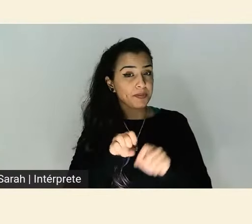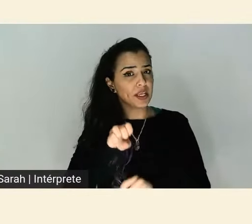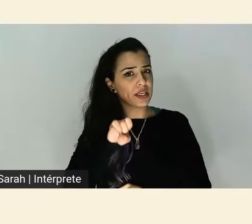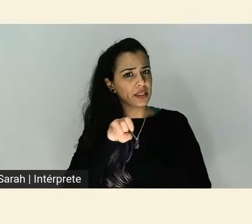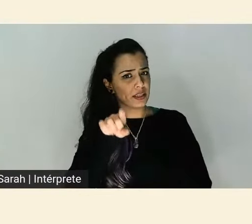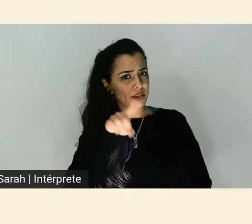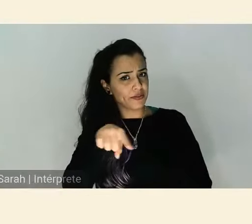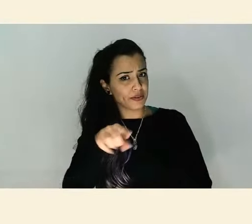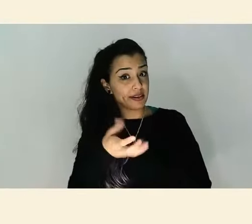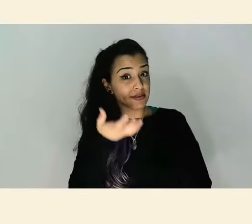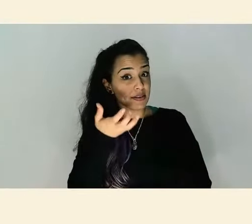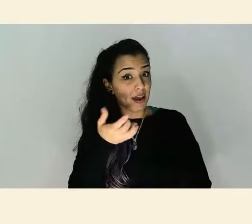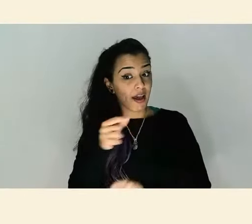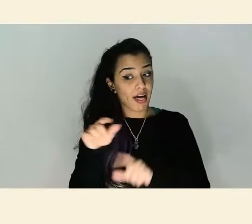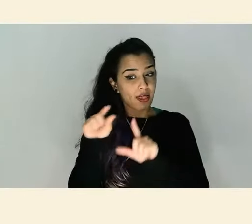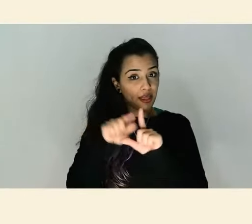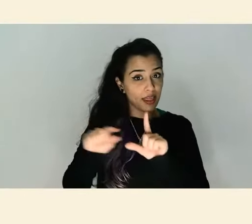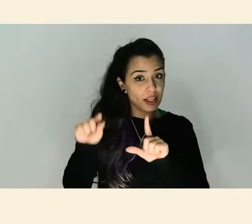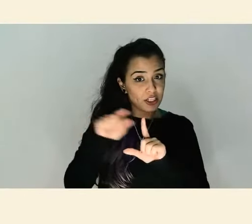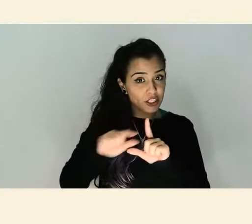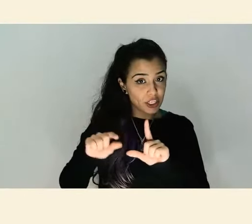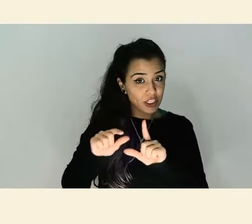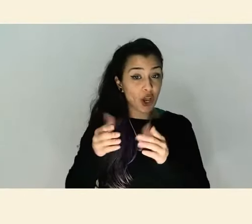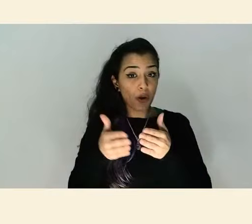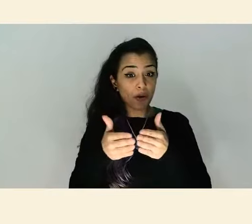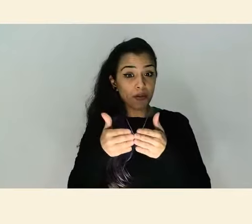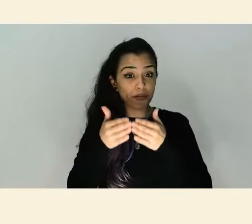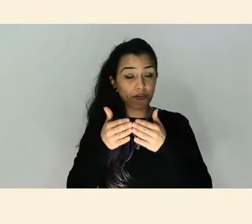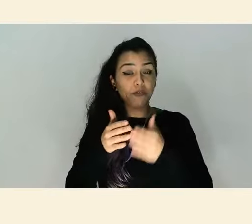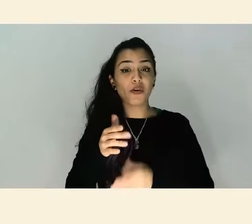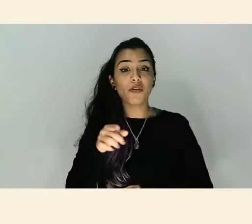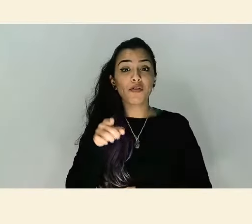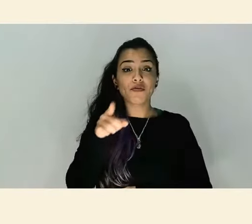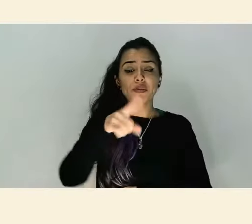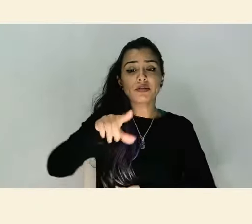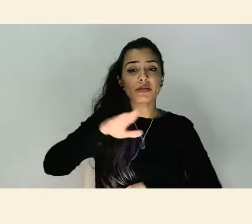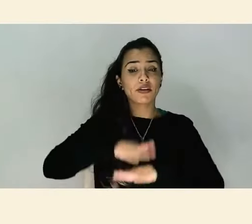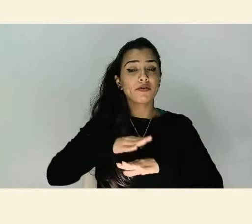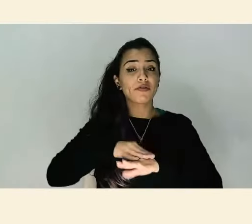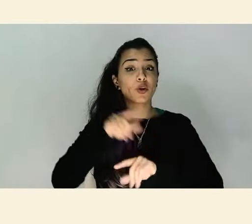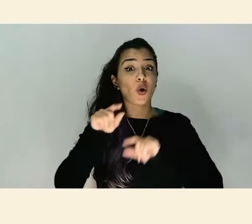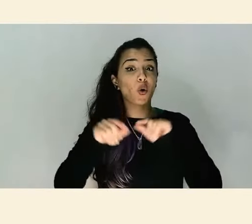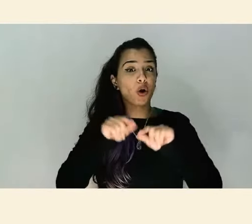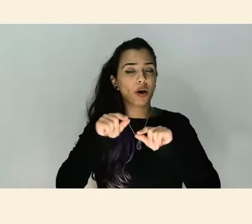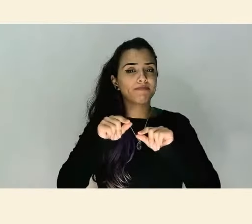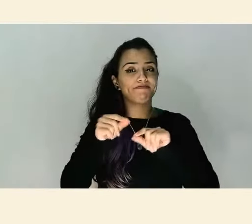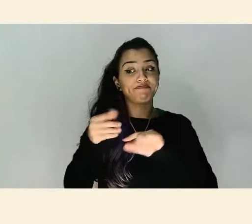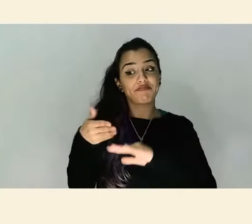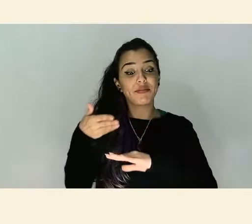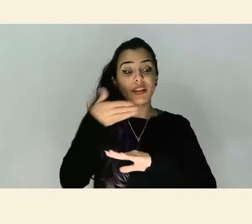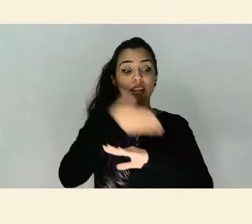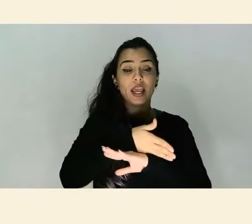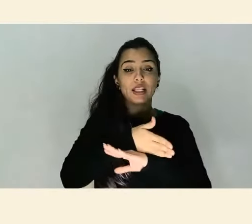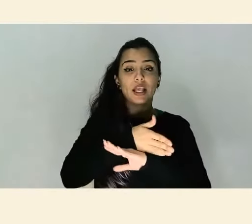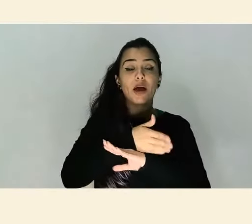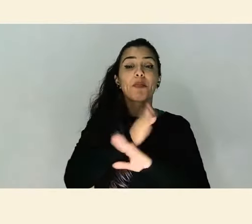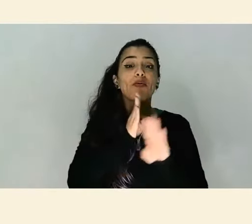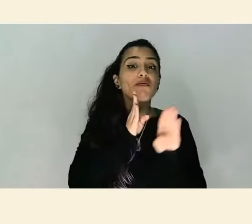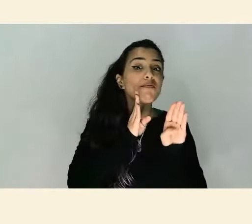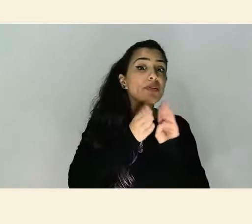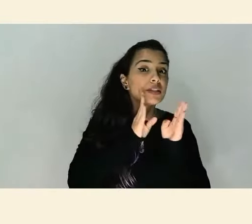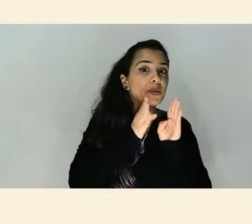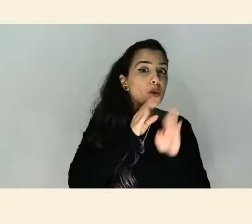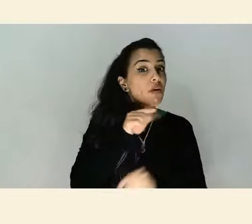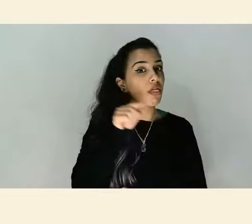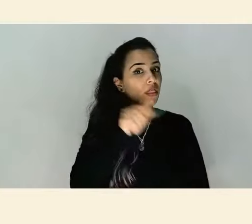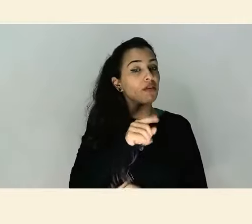acessar legendas, vou pedir que vocês acessem a transmissão pelo Facebook, que disponibiliza esse